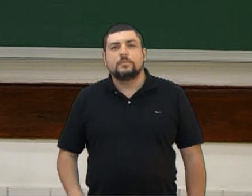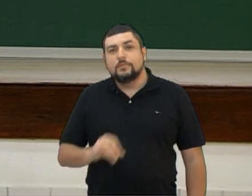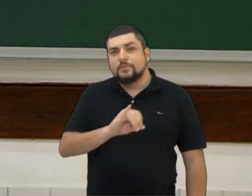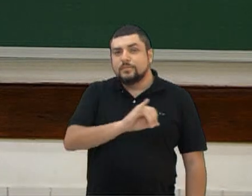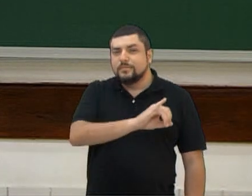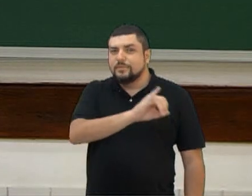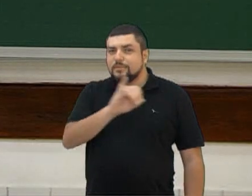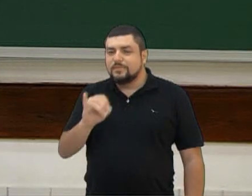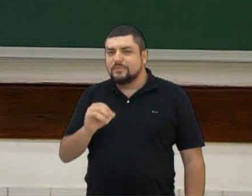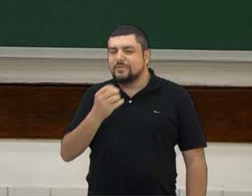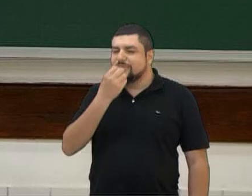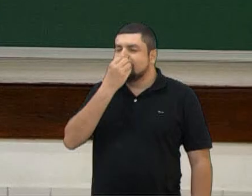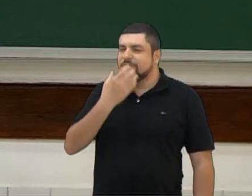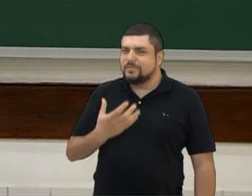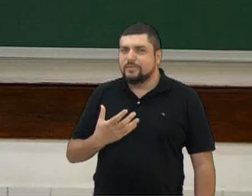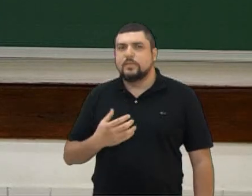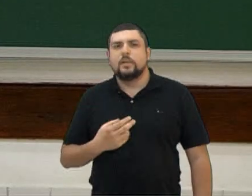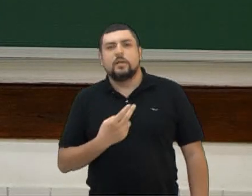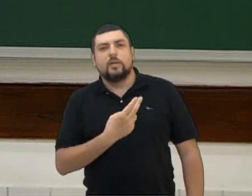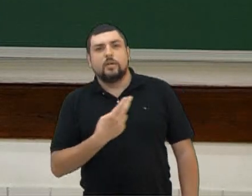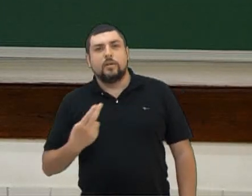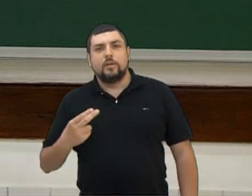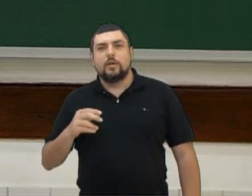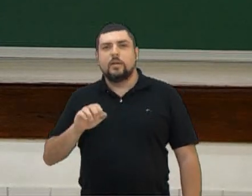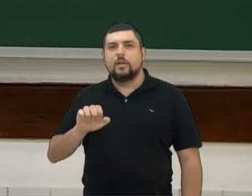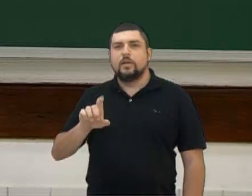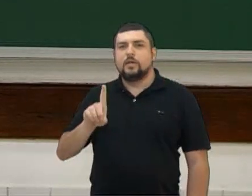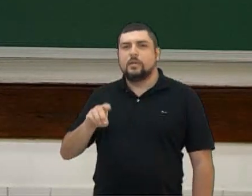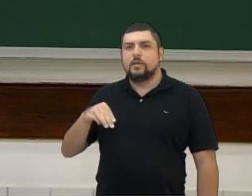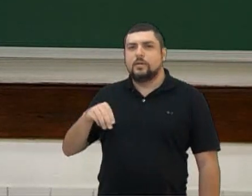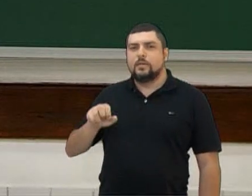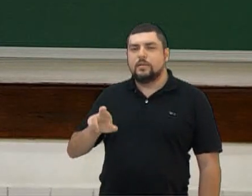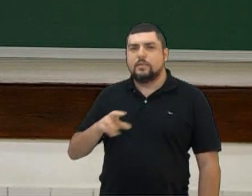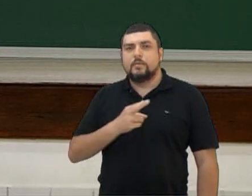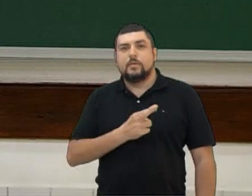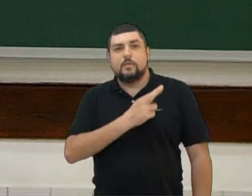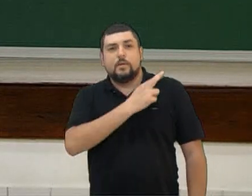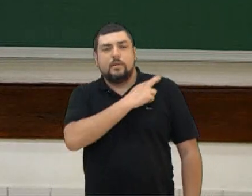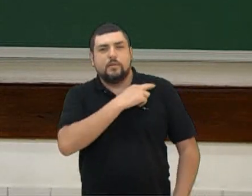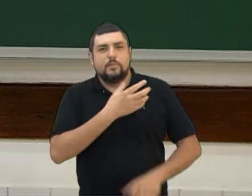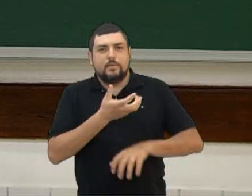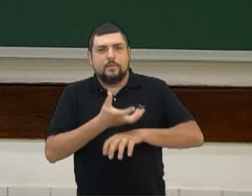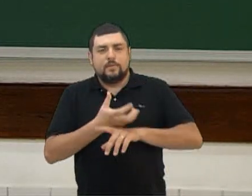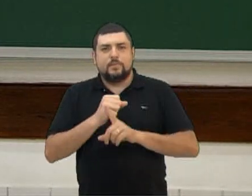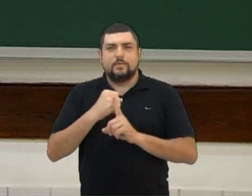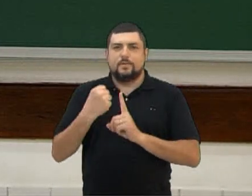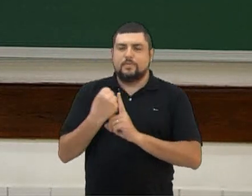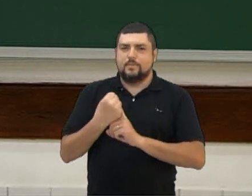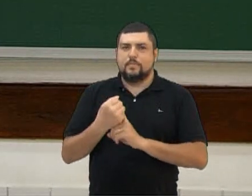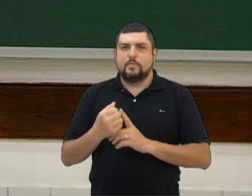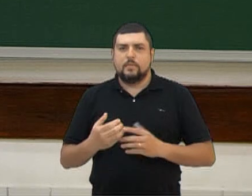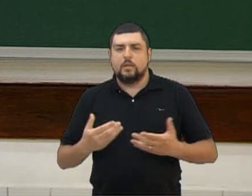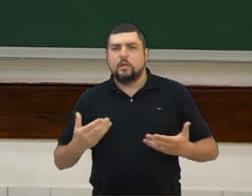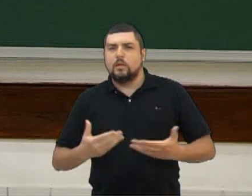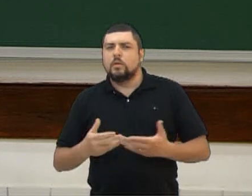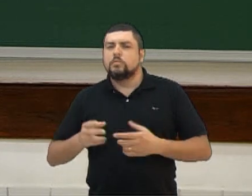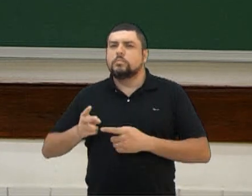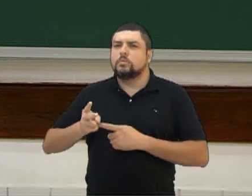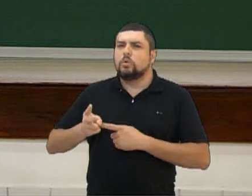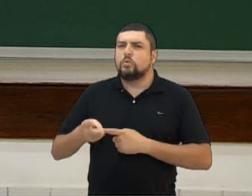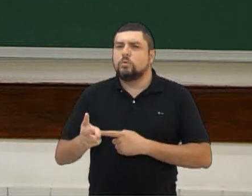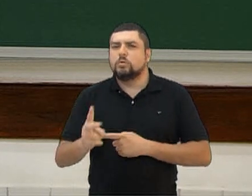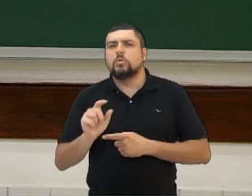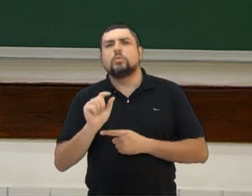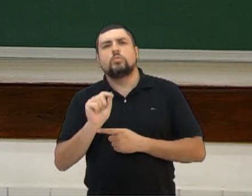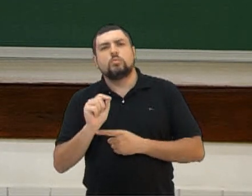Olá pessoal, aqui é o professor Edmar, responsável pela disciplina de Sociologia. Hoje nós vamos continuar as nossas aulas falando da